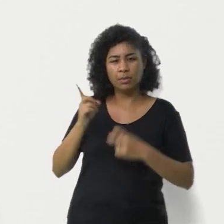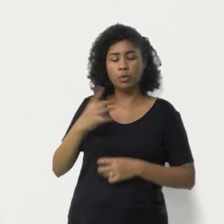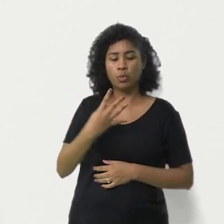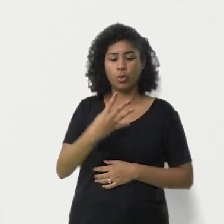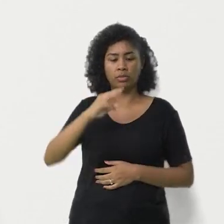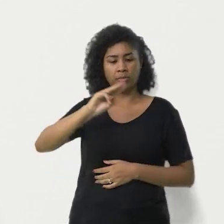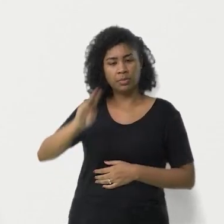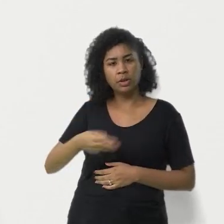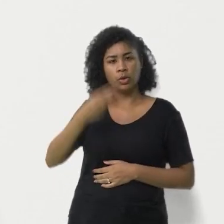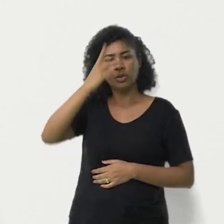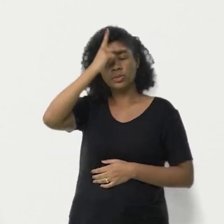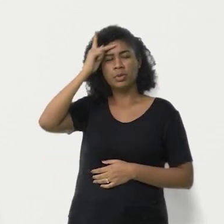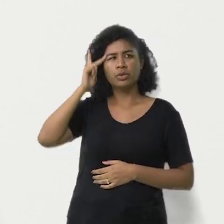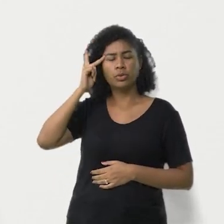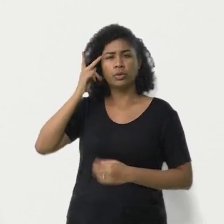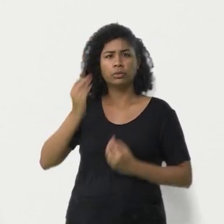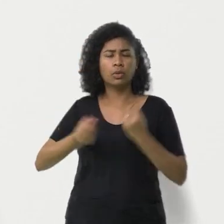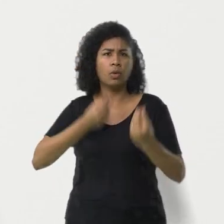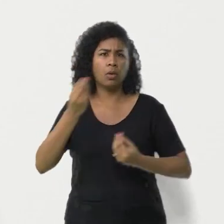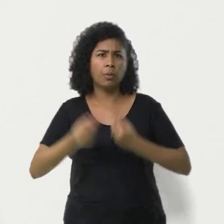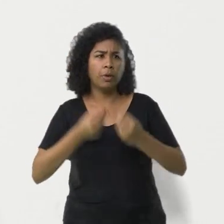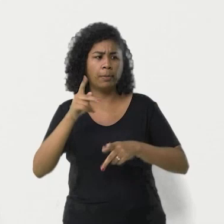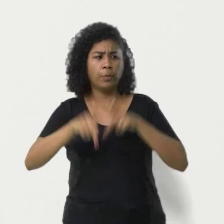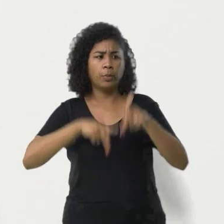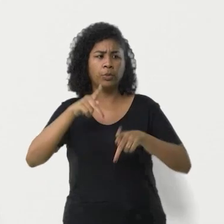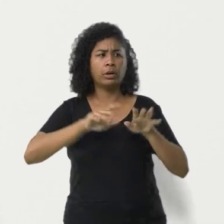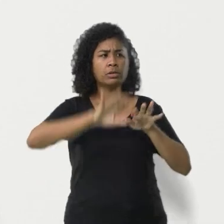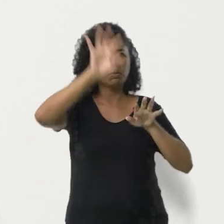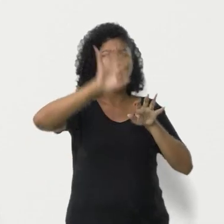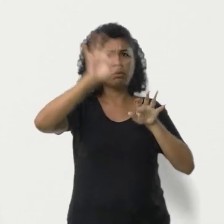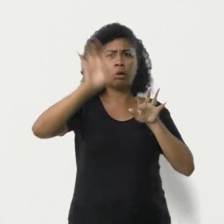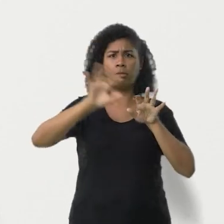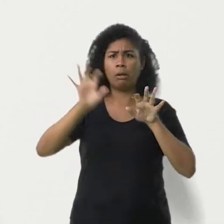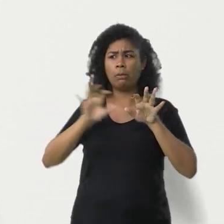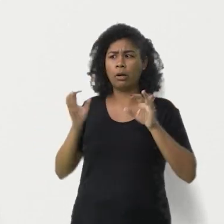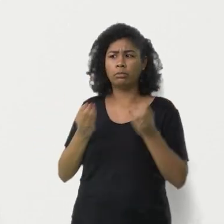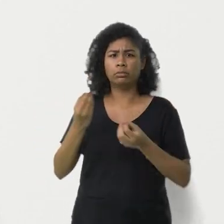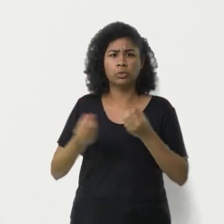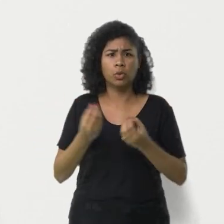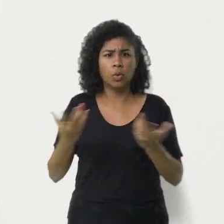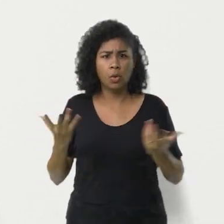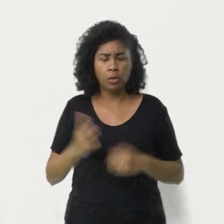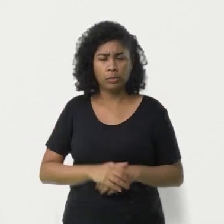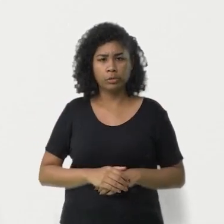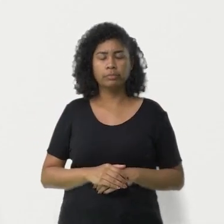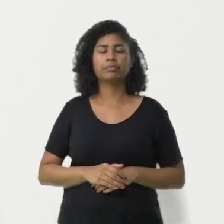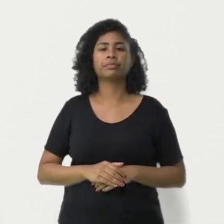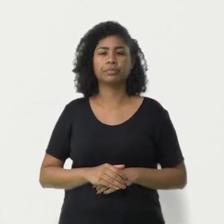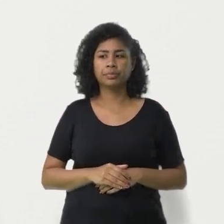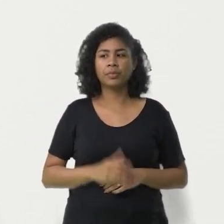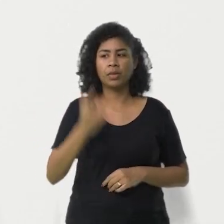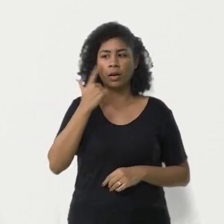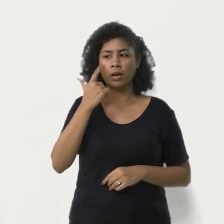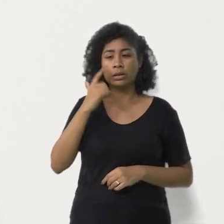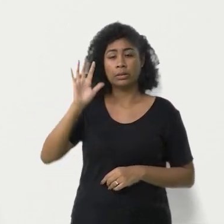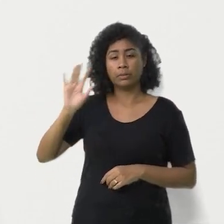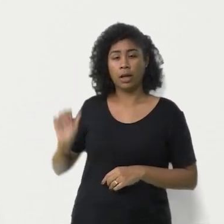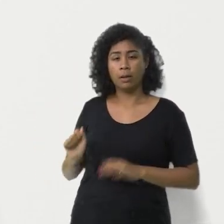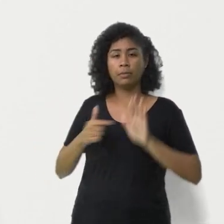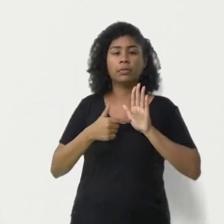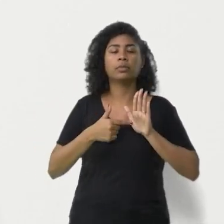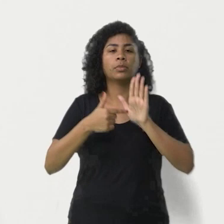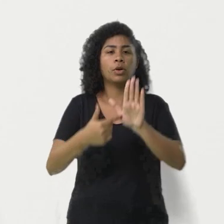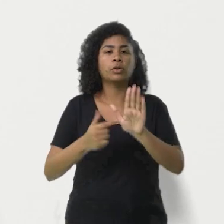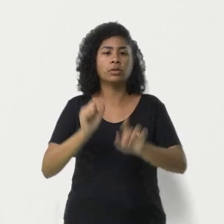milhões de habitantes, como é que deve estar aí a distribuição dessa população no nosso estado? Olha só, através desse mapa a gente